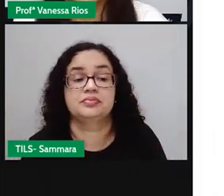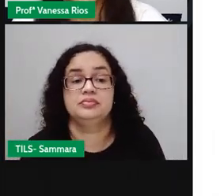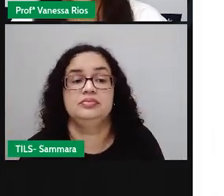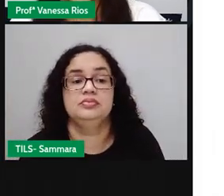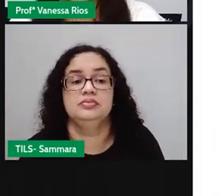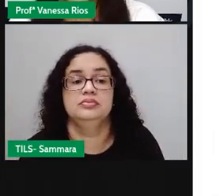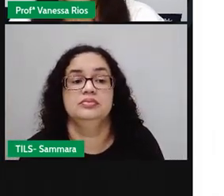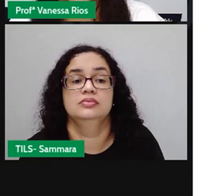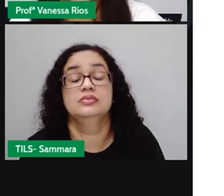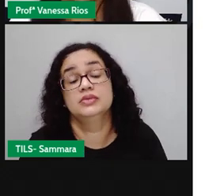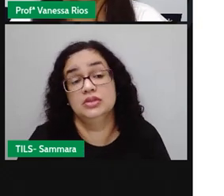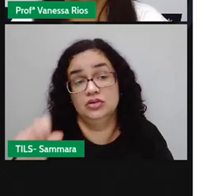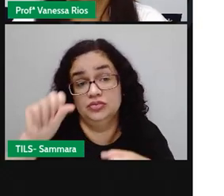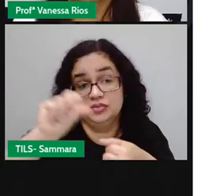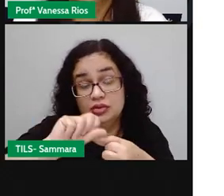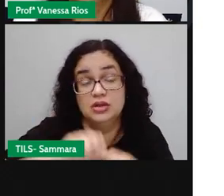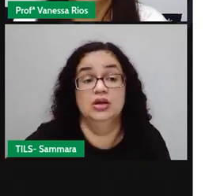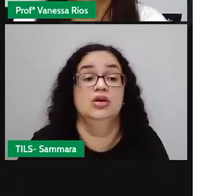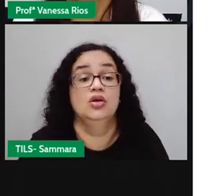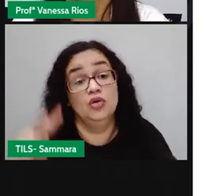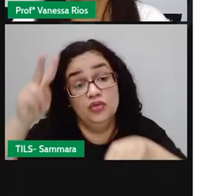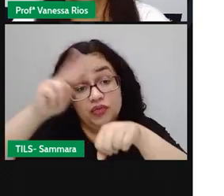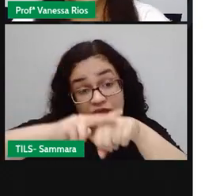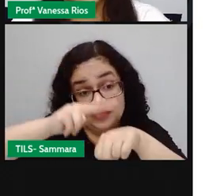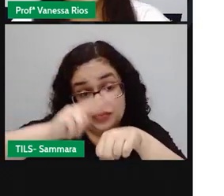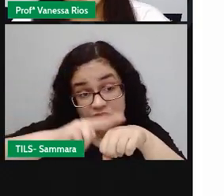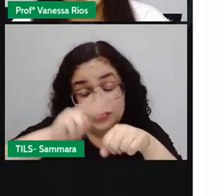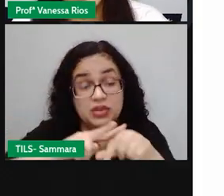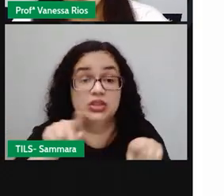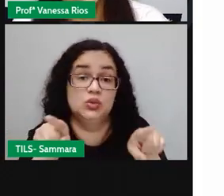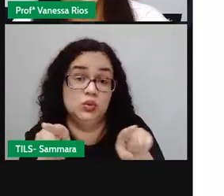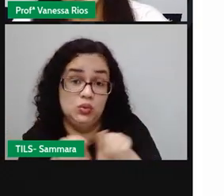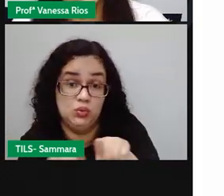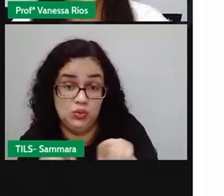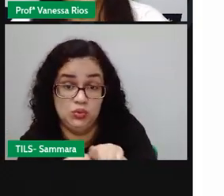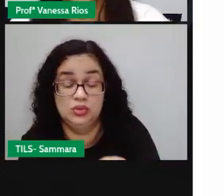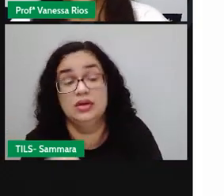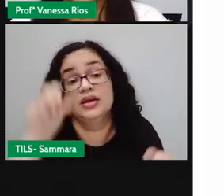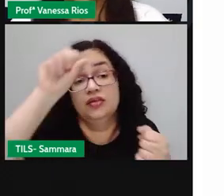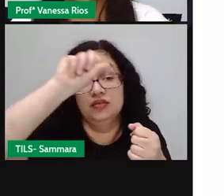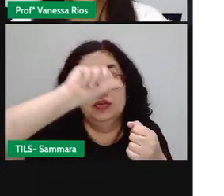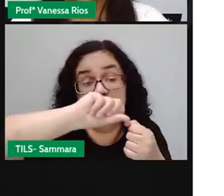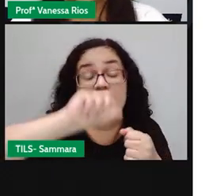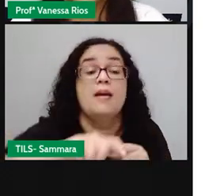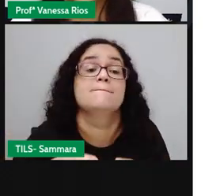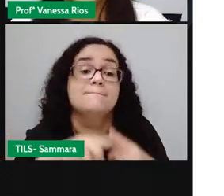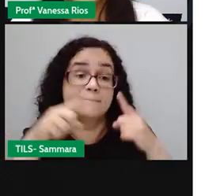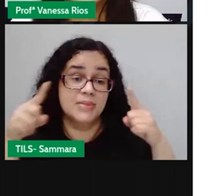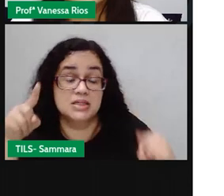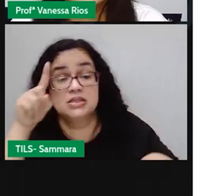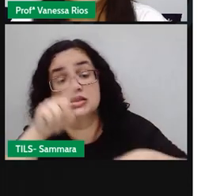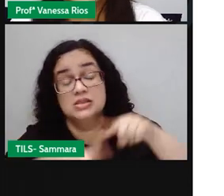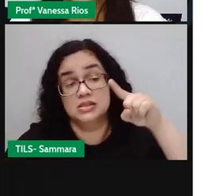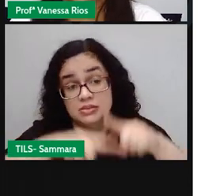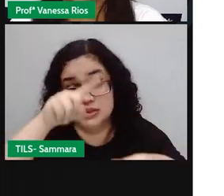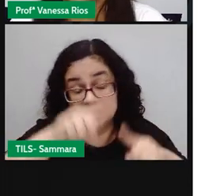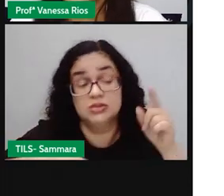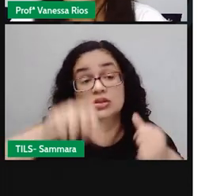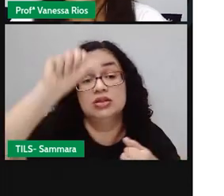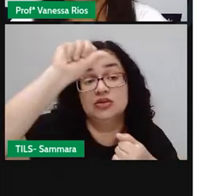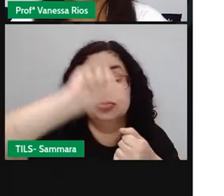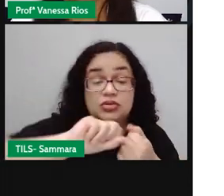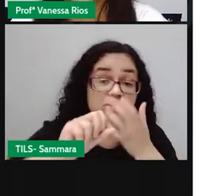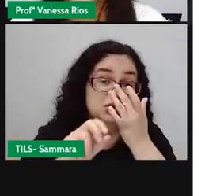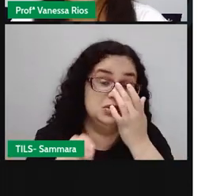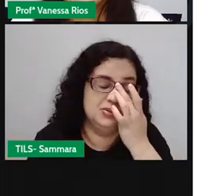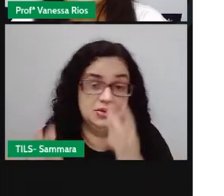é um material produzido. O vidro também é um material produzido. Mas esses materiais produzidos, eles